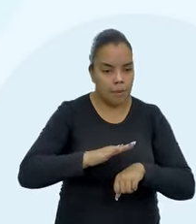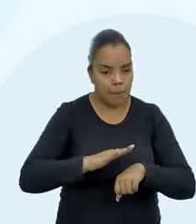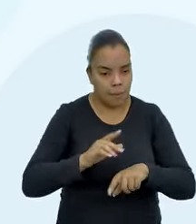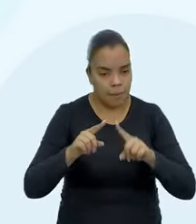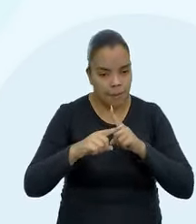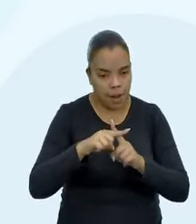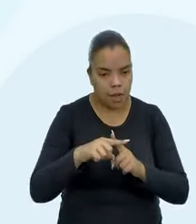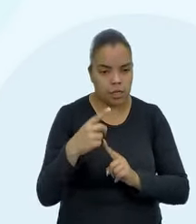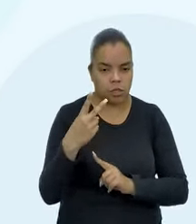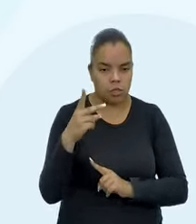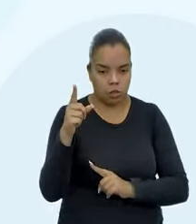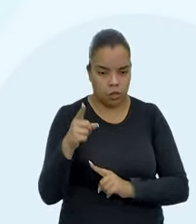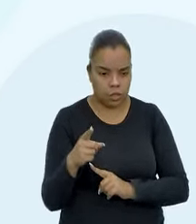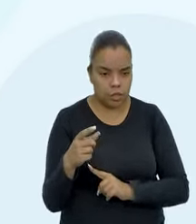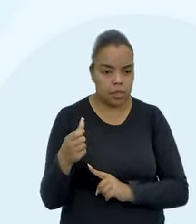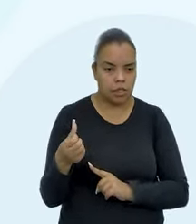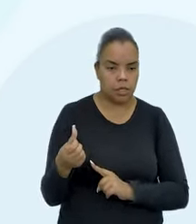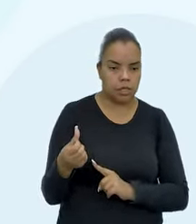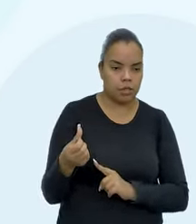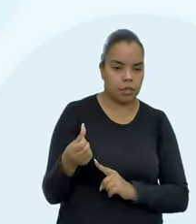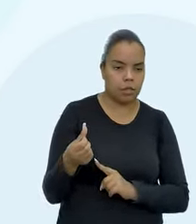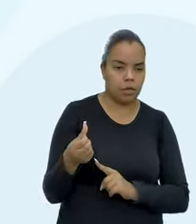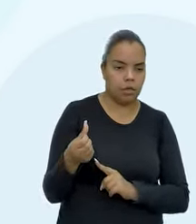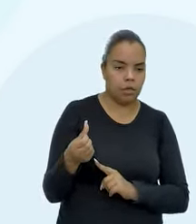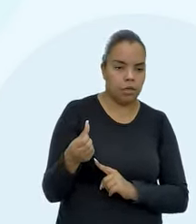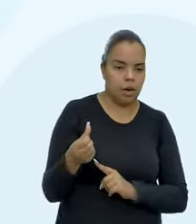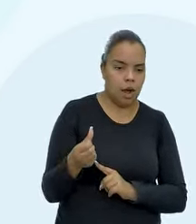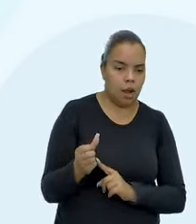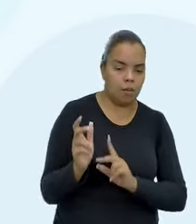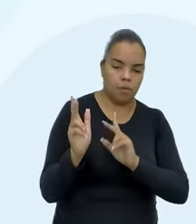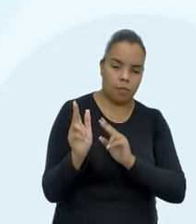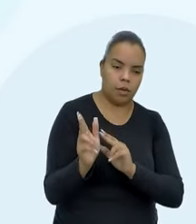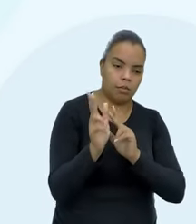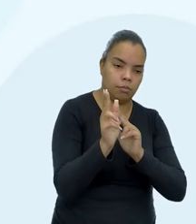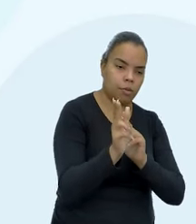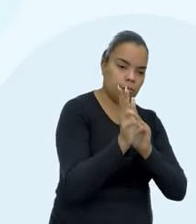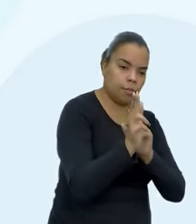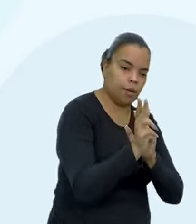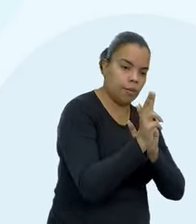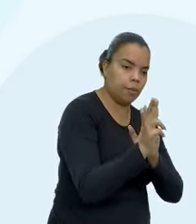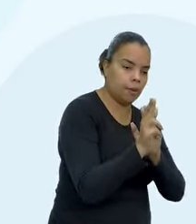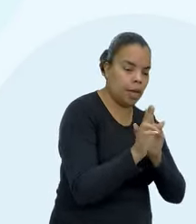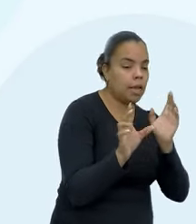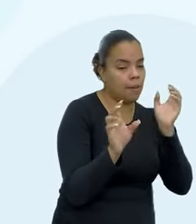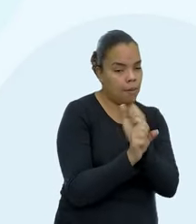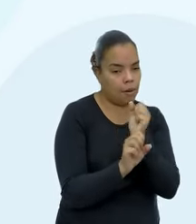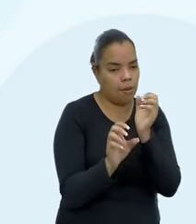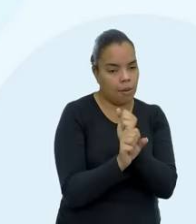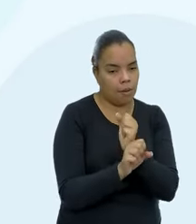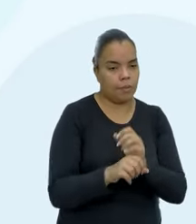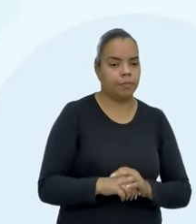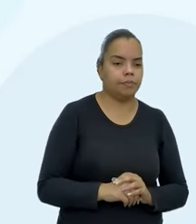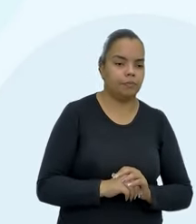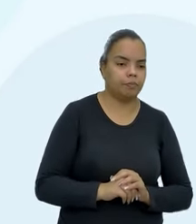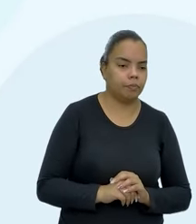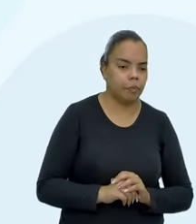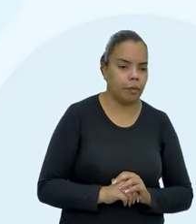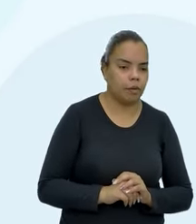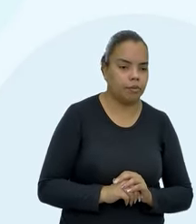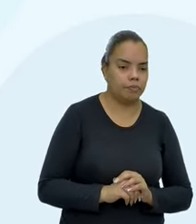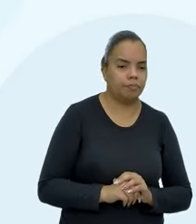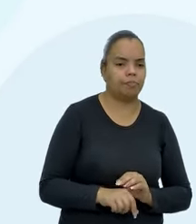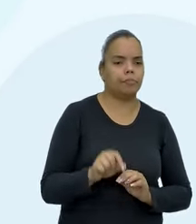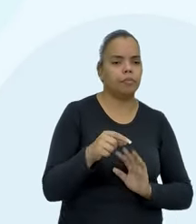o denominadores quando são iguais indicam partes iguais aí sim eu posso somar os numeradores né então